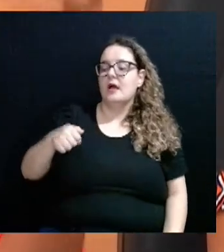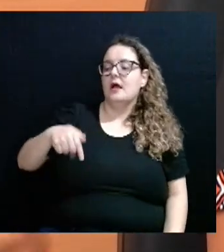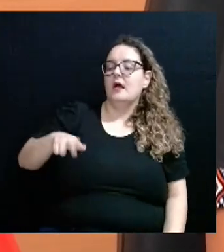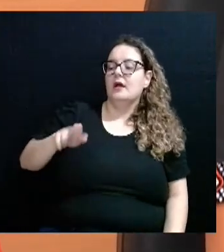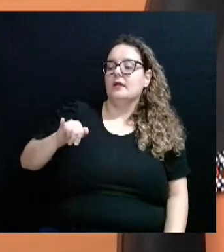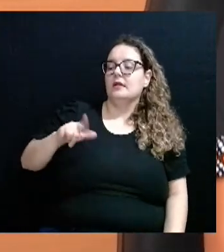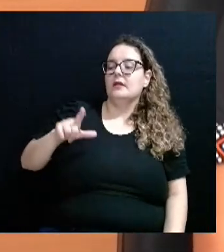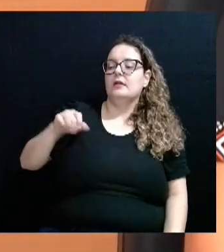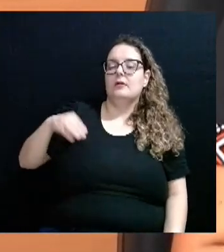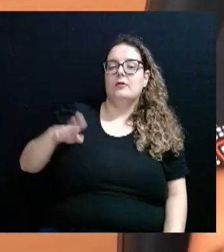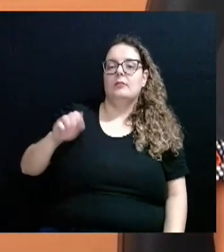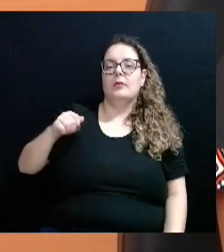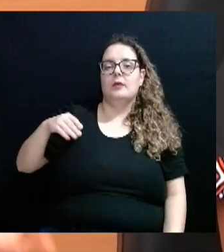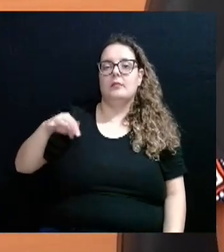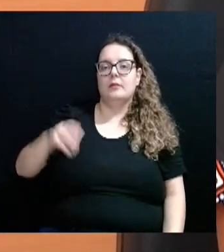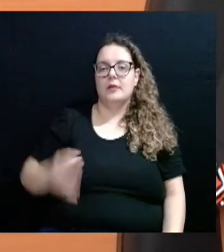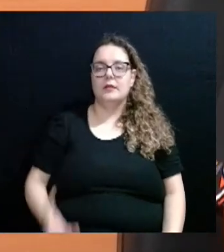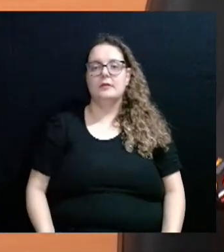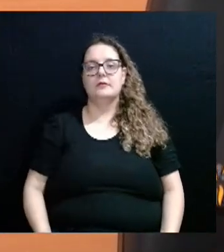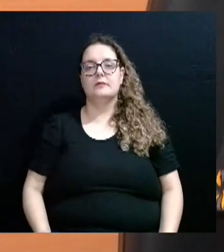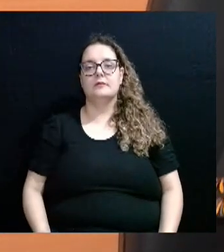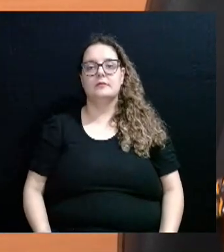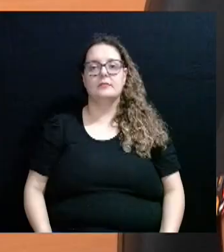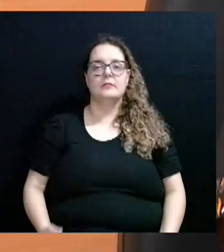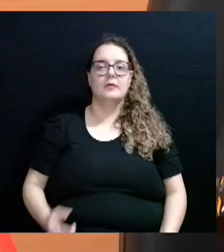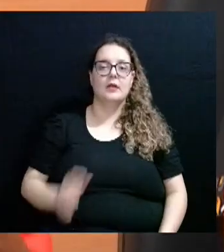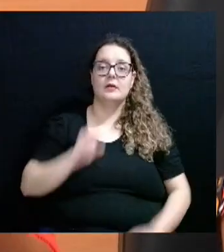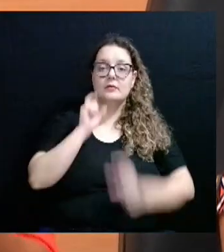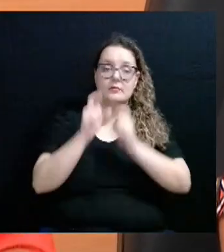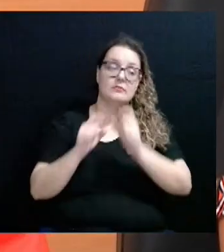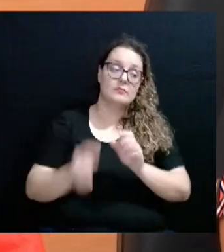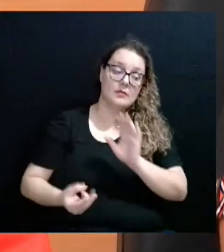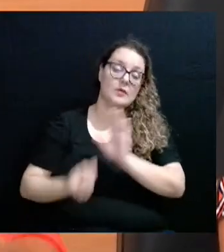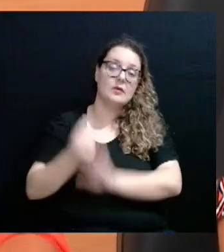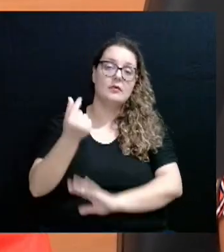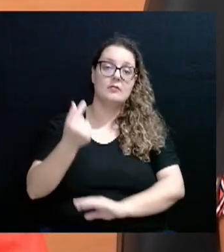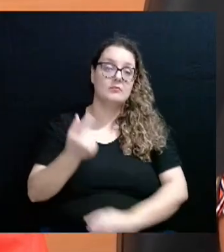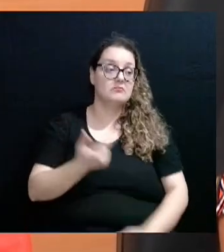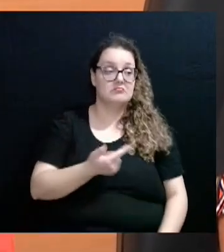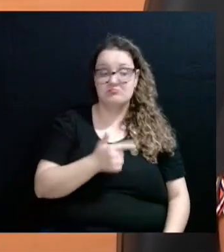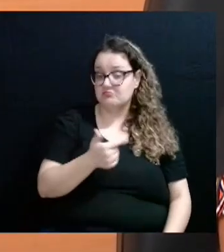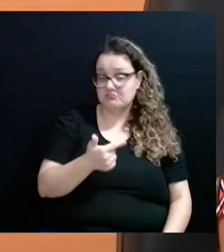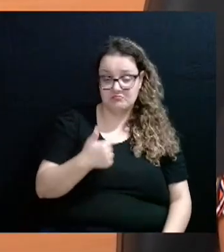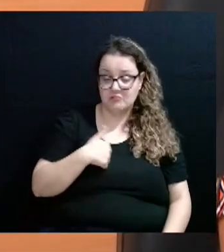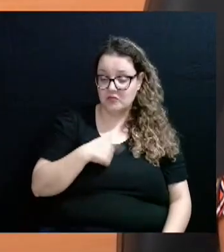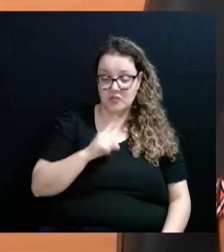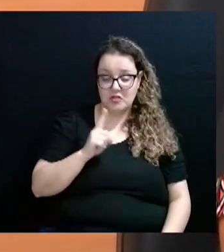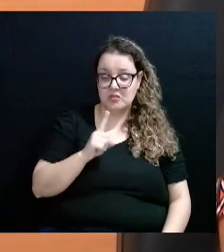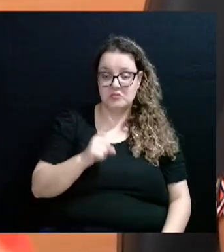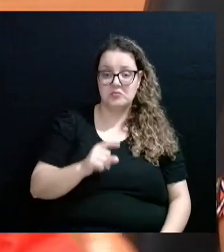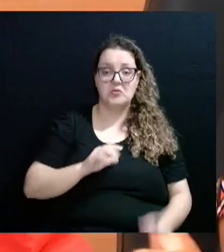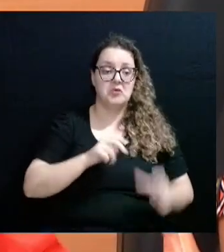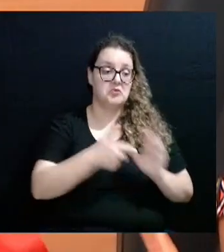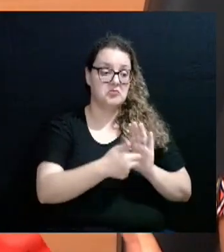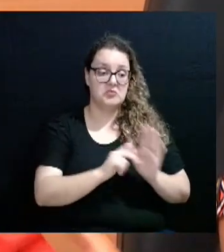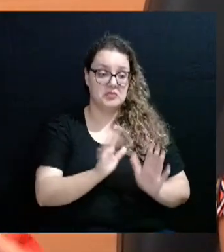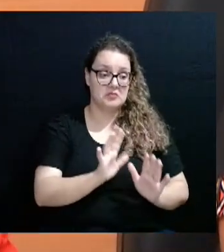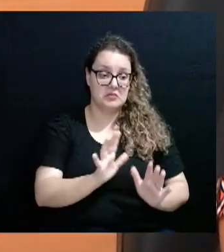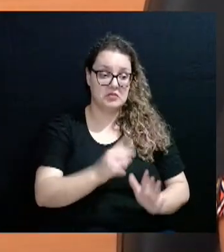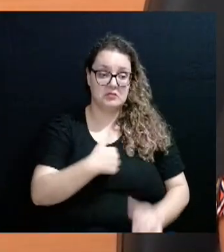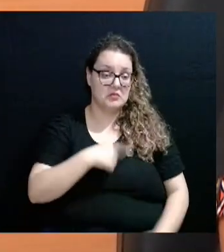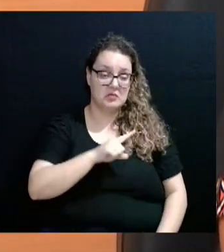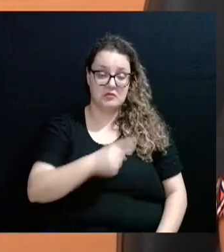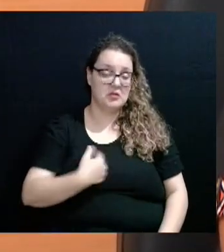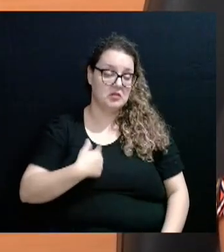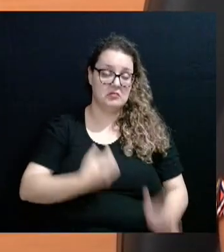digo não foi eu que inventei. O significado delas também não. As situações em que elas nasceram não